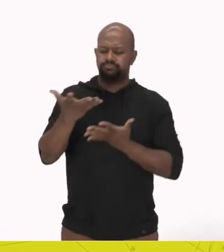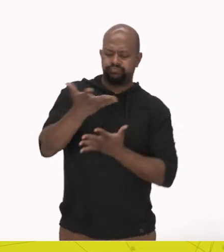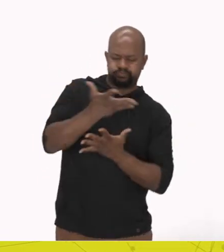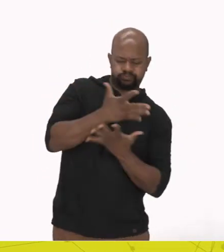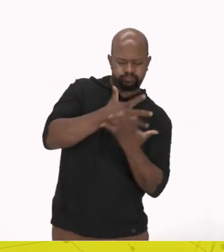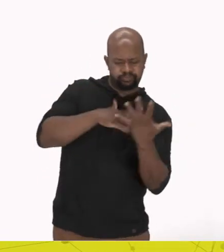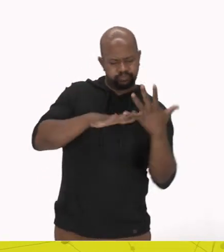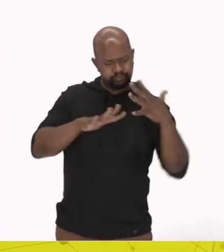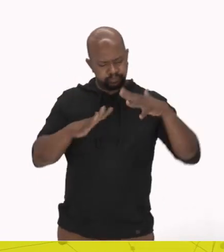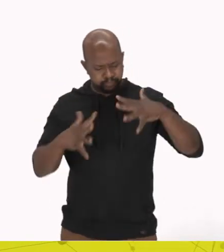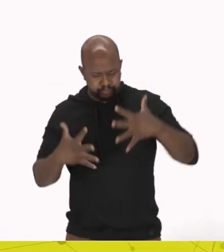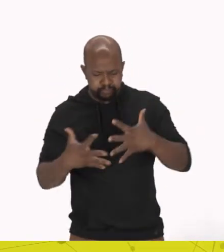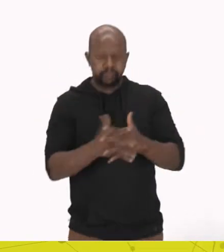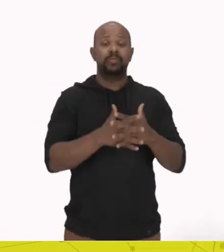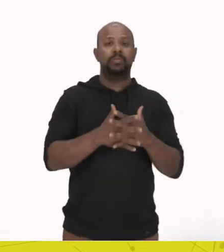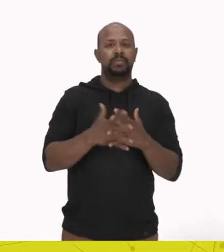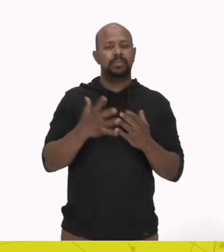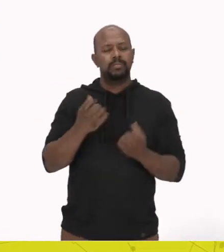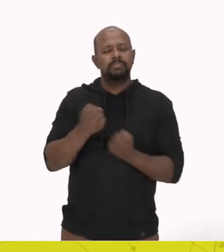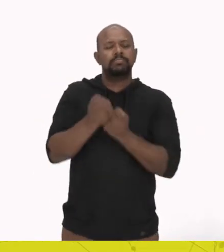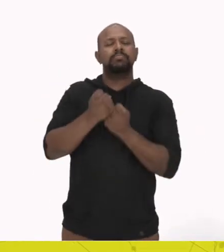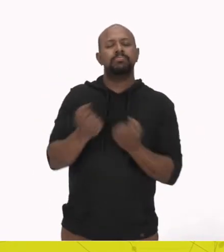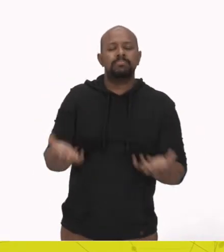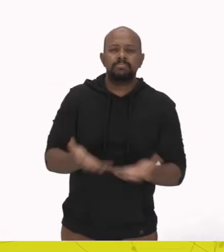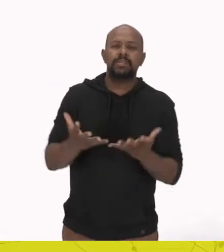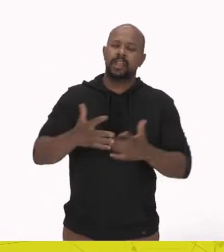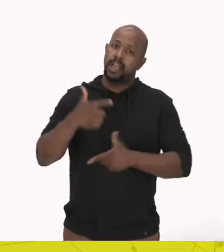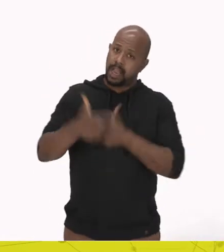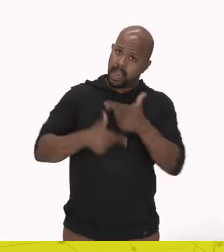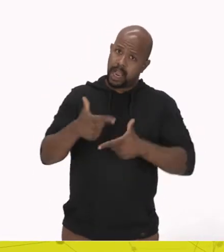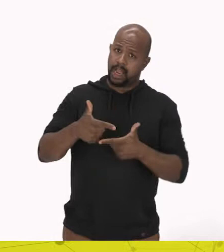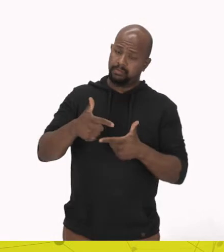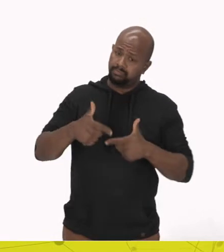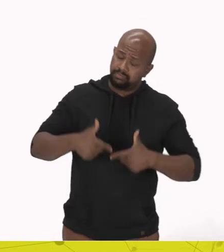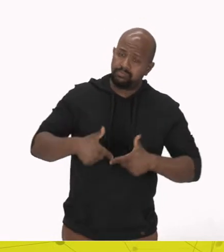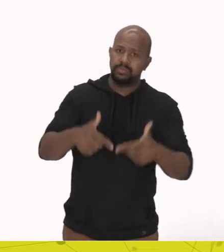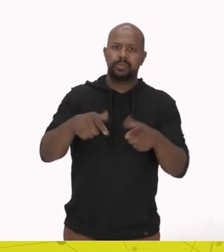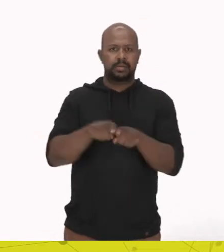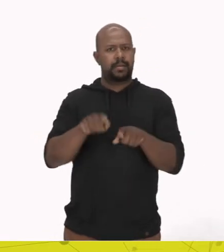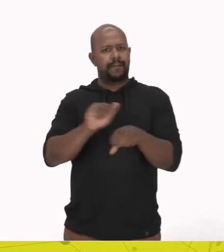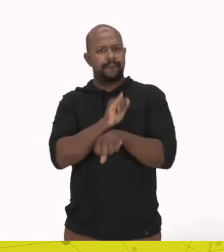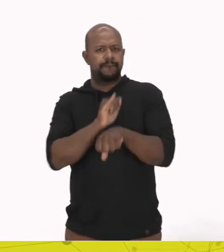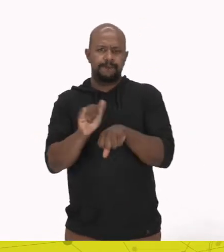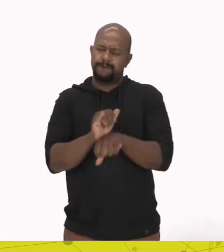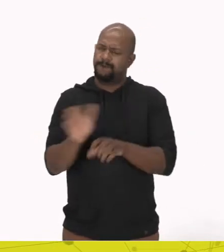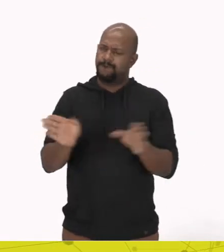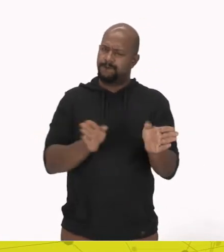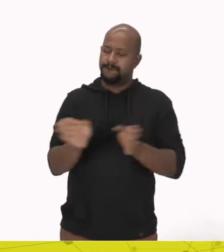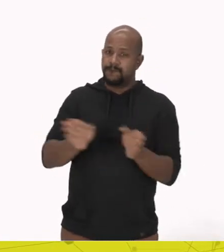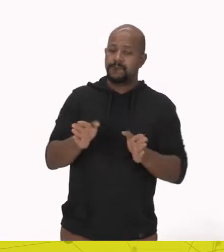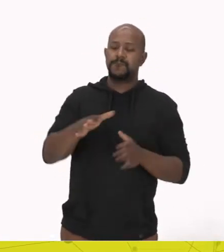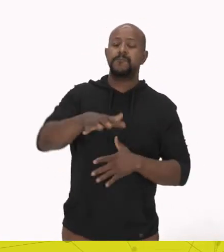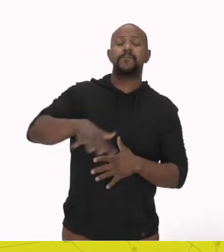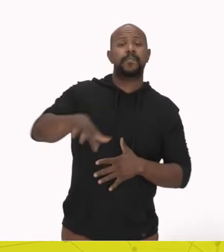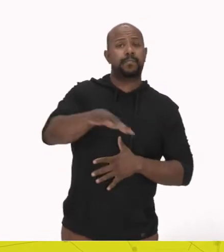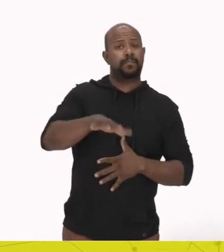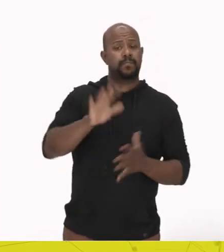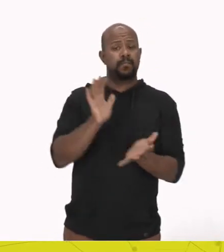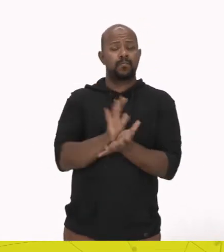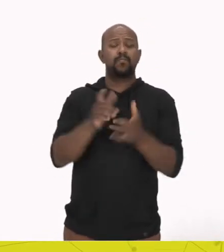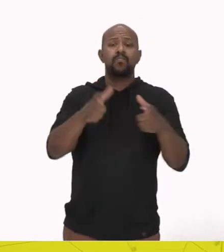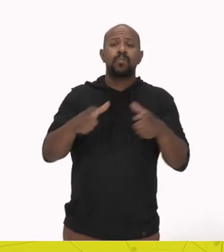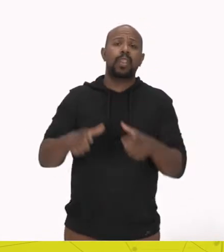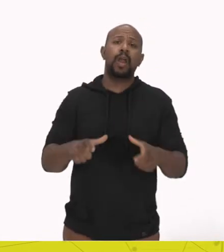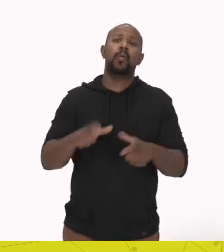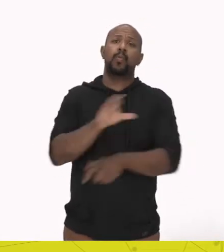podem se relacionar e ajudar na construção de atividades e estratégias acessíveis em